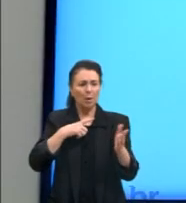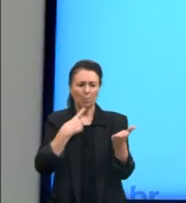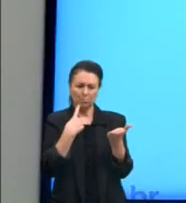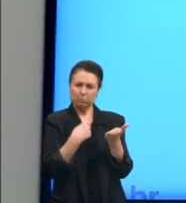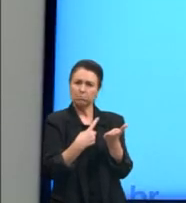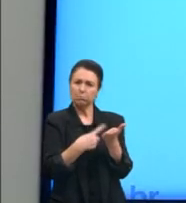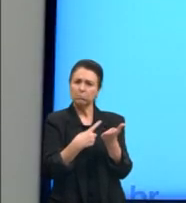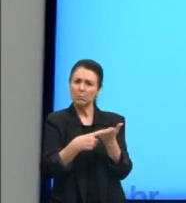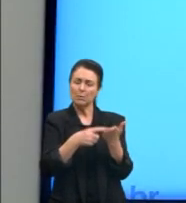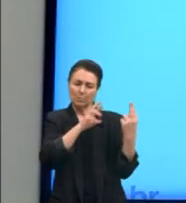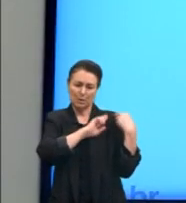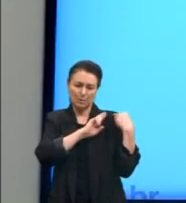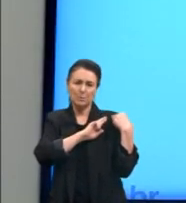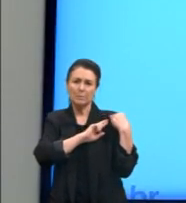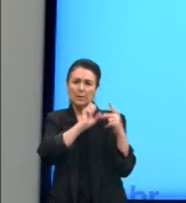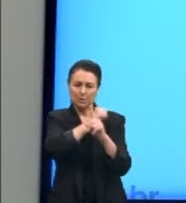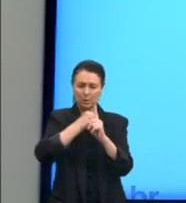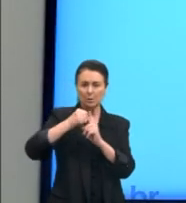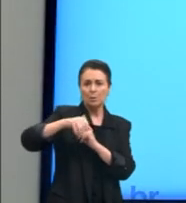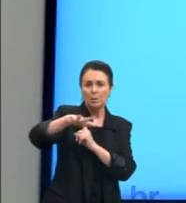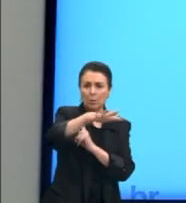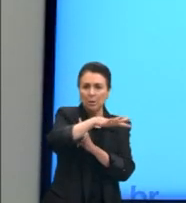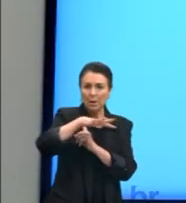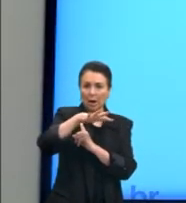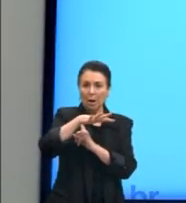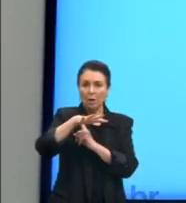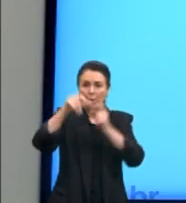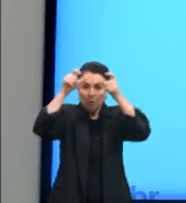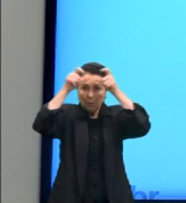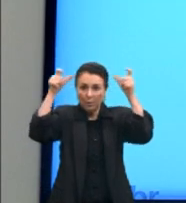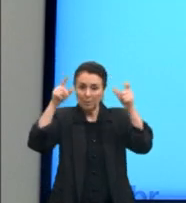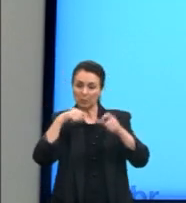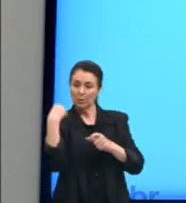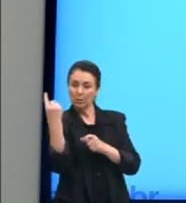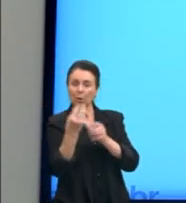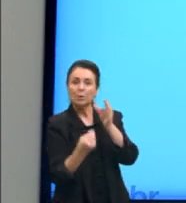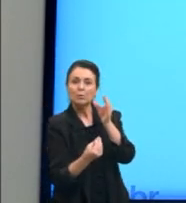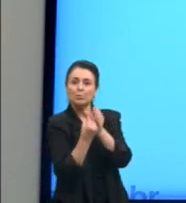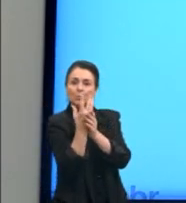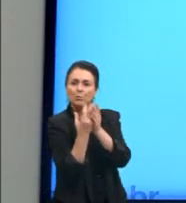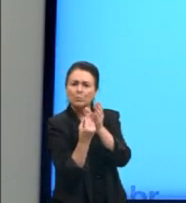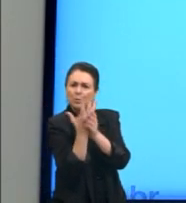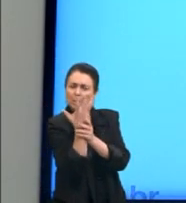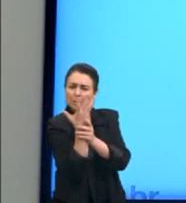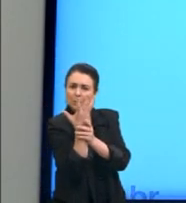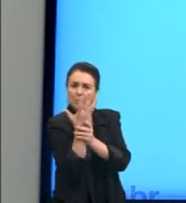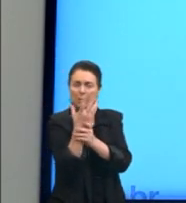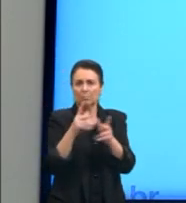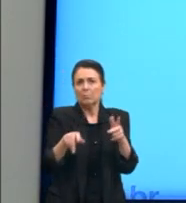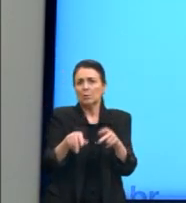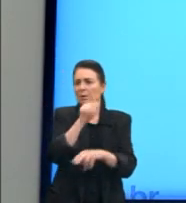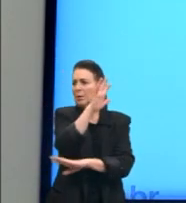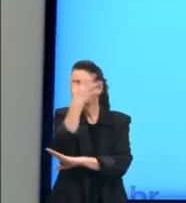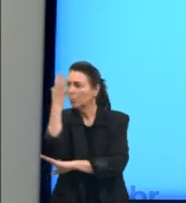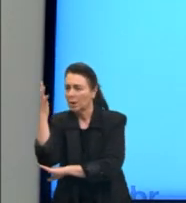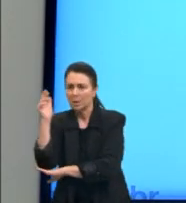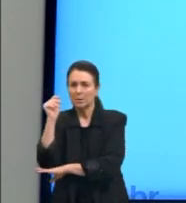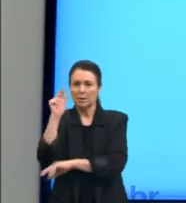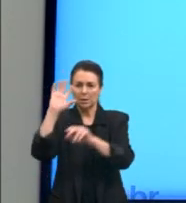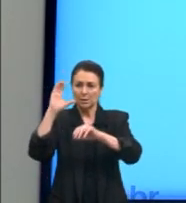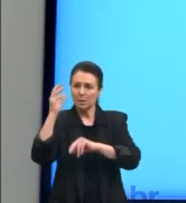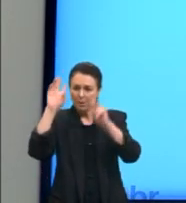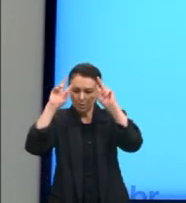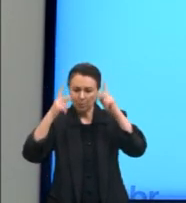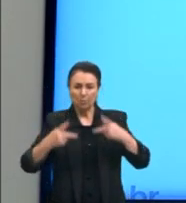o conhecimento tudo o que nós produzimos seja na área da natureza nós humanas ele tem um compromisso